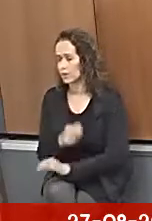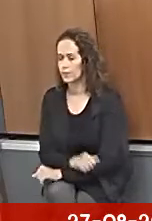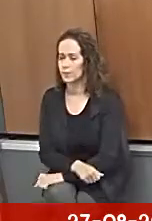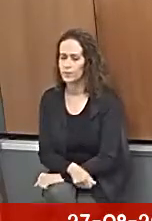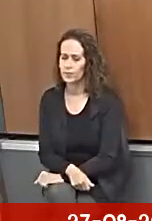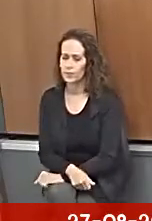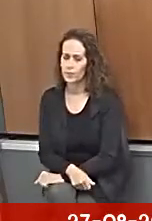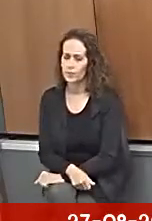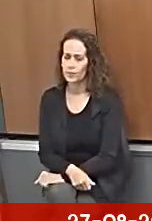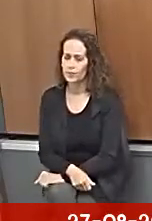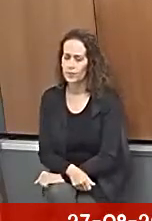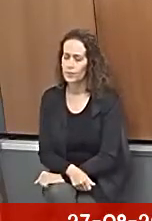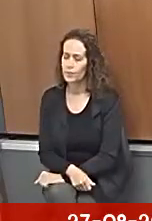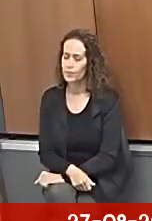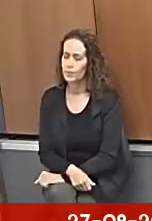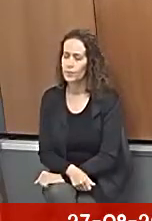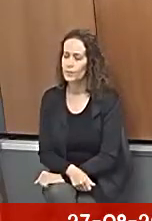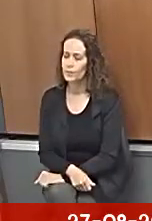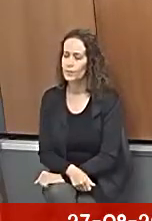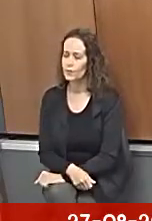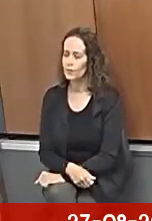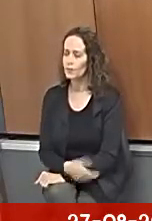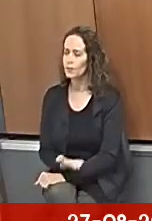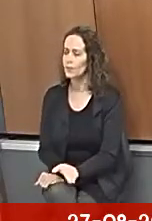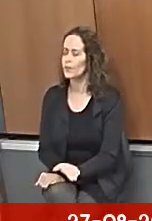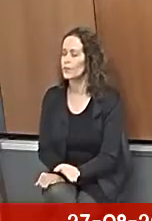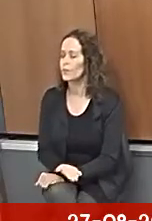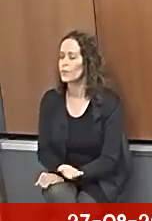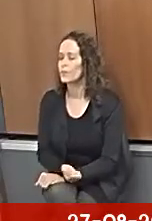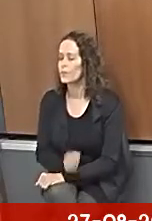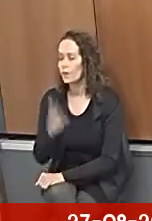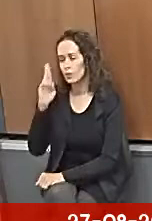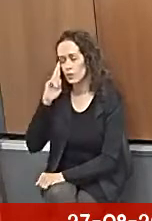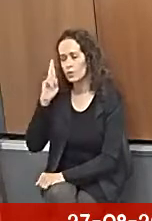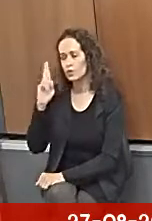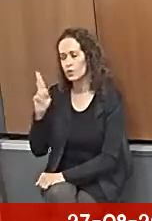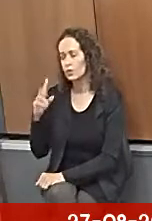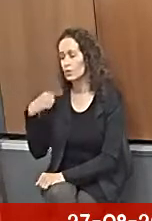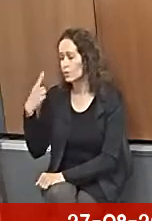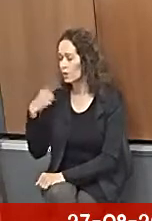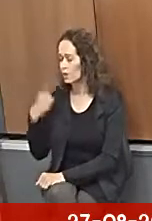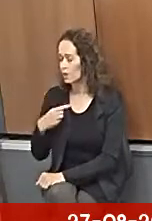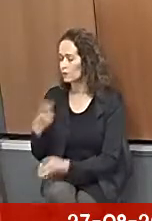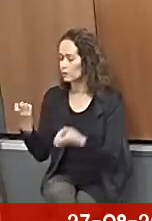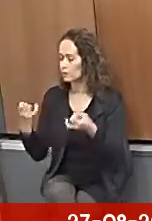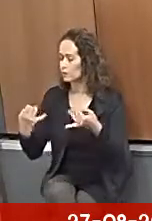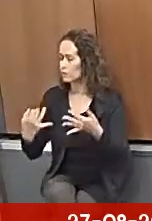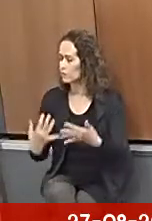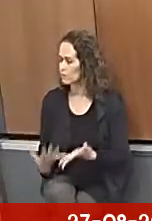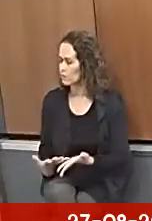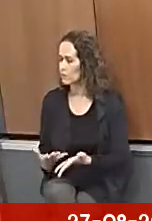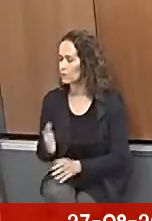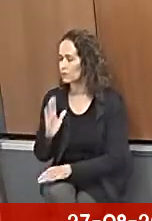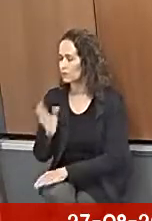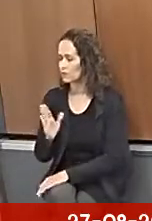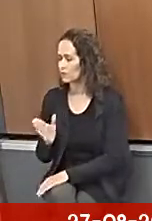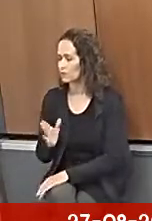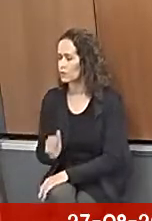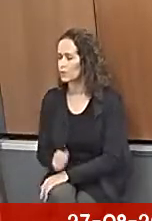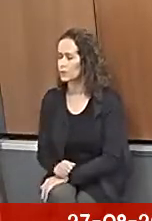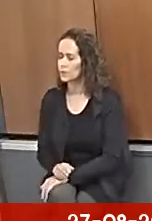seletivo senhor presidente da comissão de defesa dos direitos da pessoa com deficiência o deputado que subscreve que a vossa excelência nos termos do artigo 103